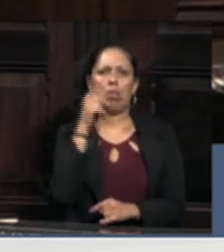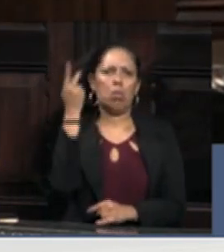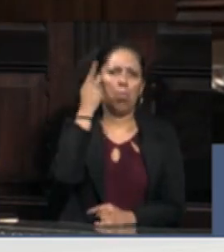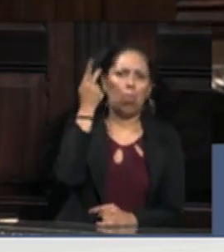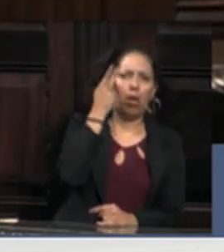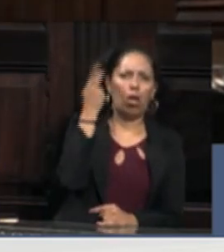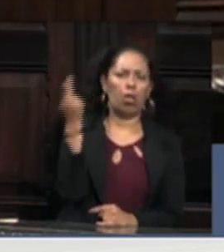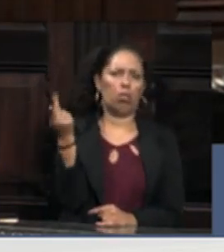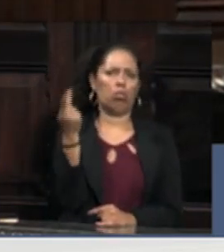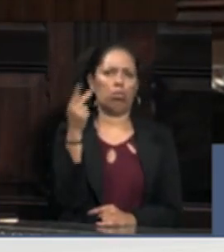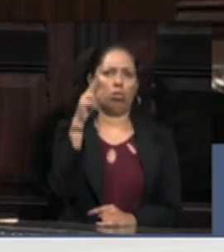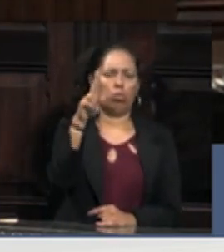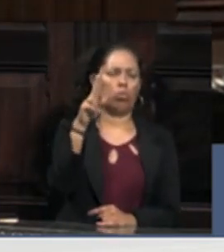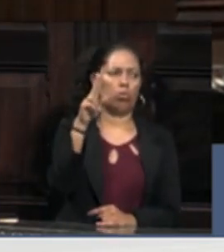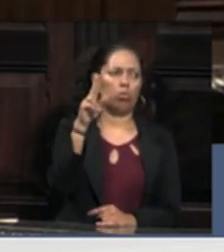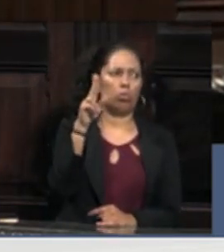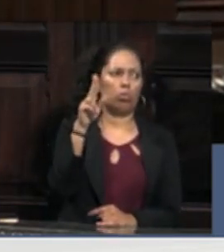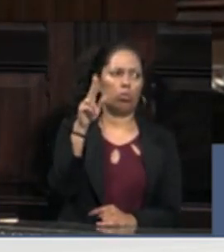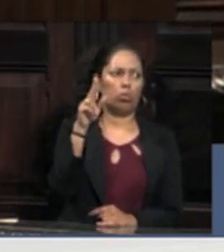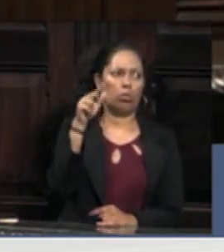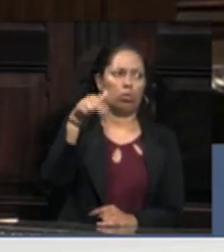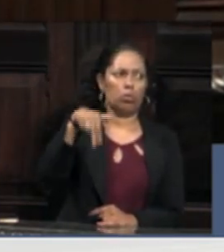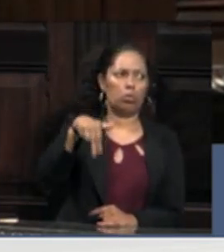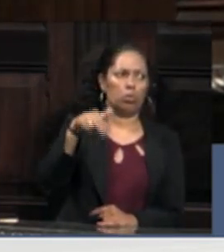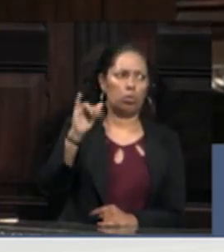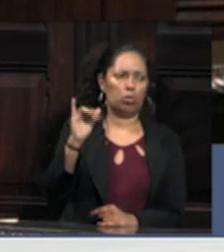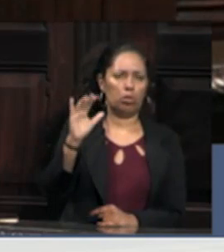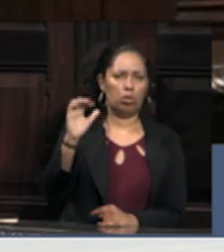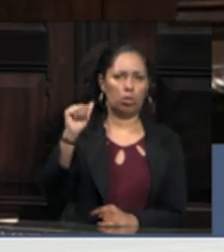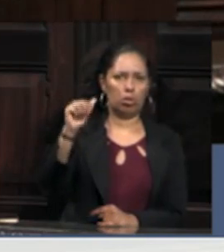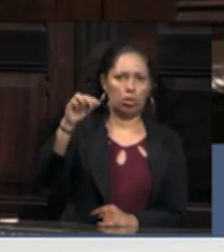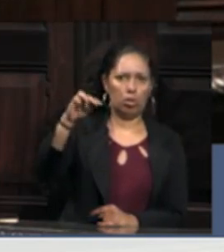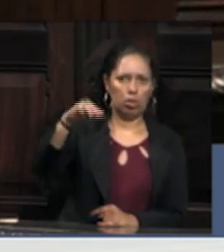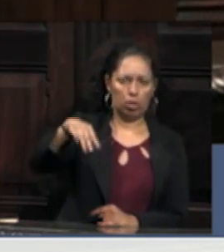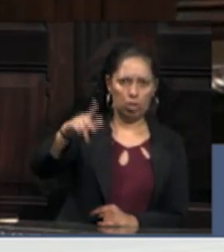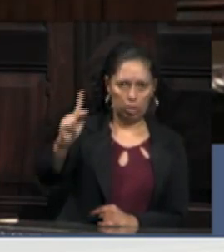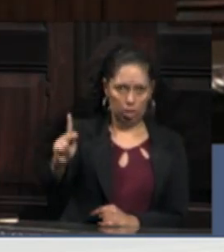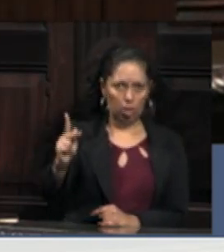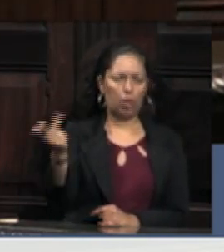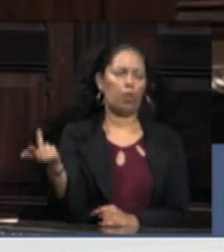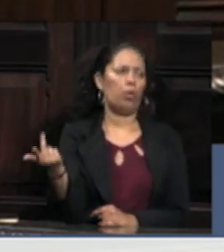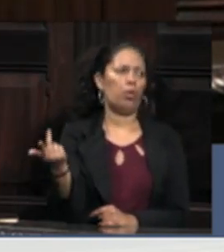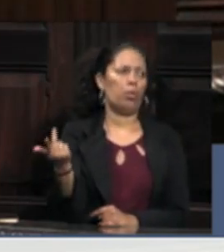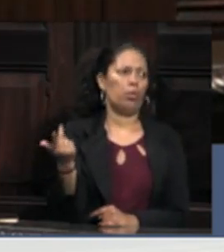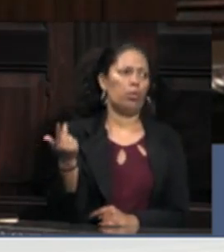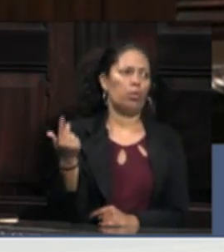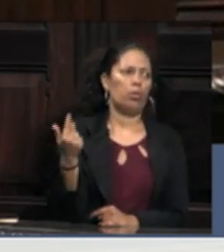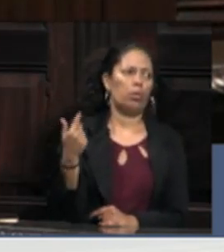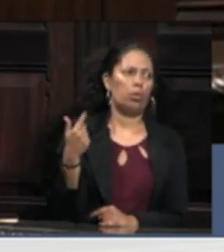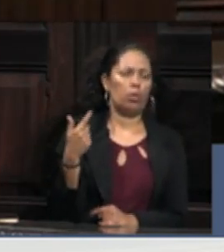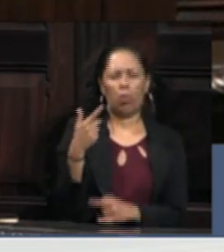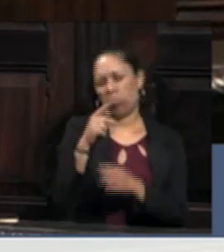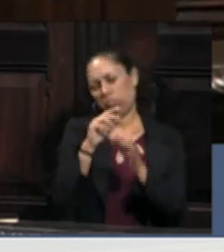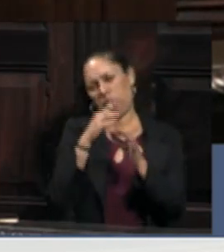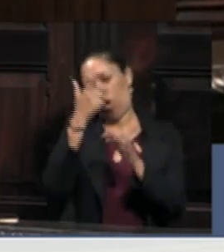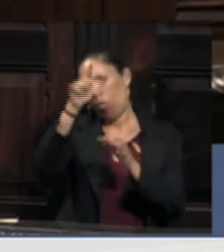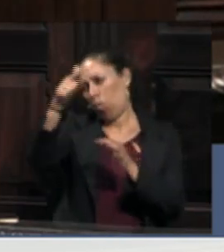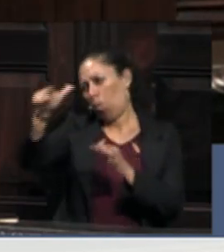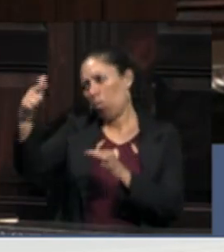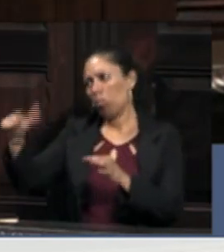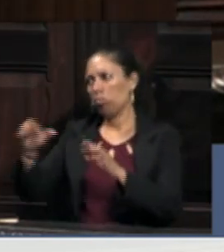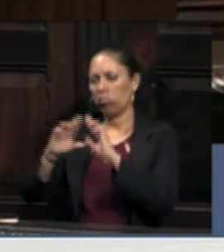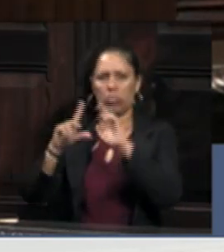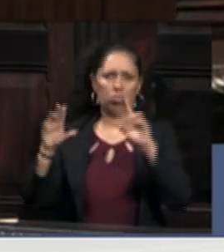a Unicamp, a Unesp, as estaduais mineiras, como a UENG e tantas outras,